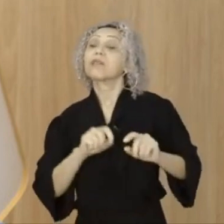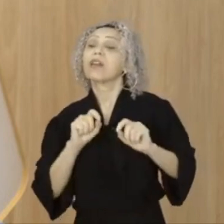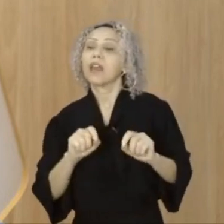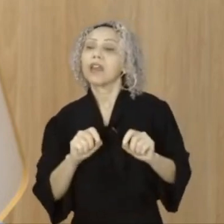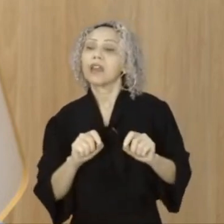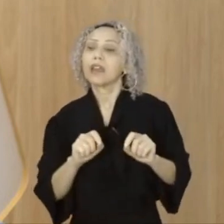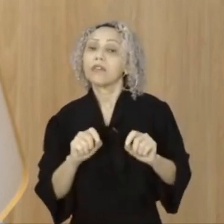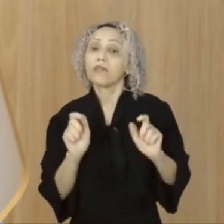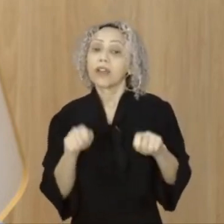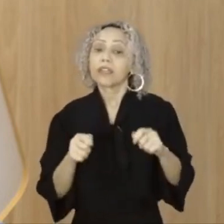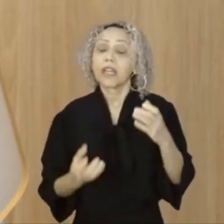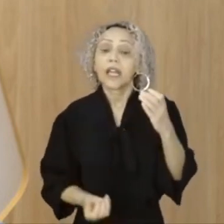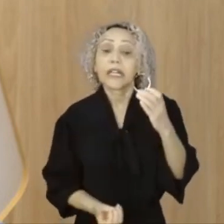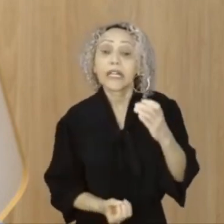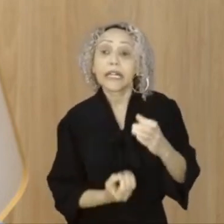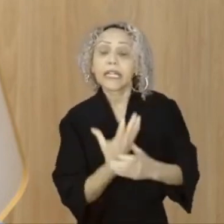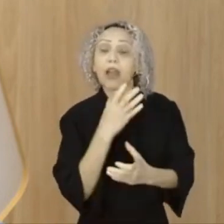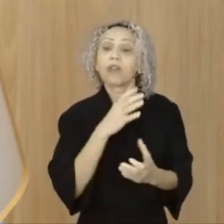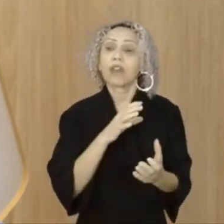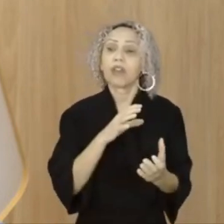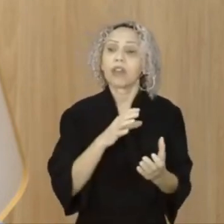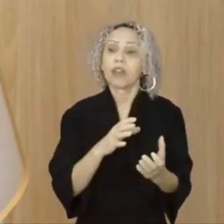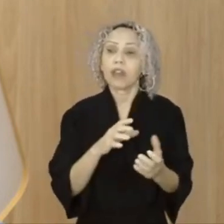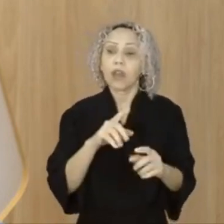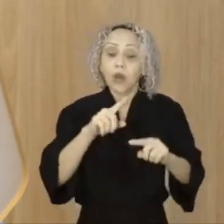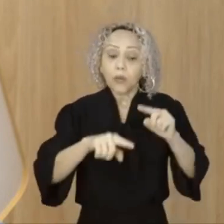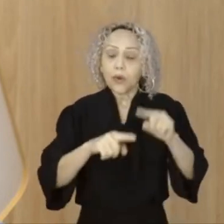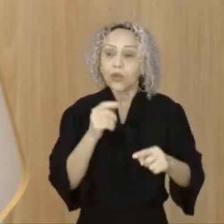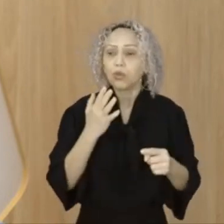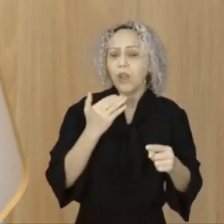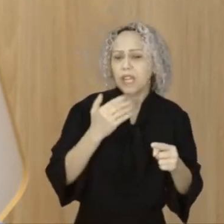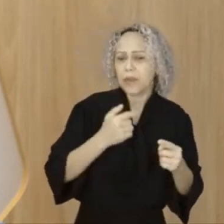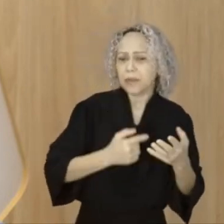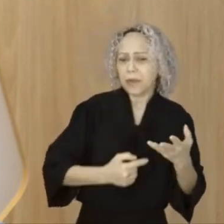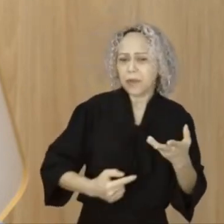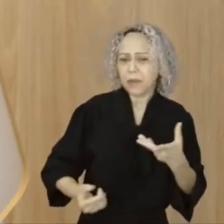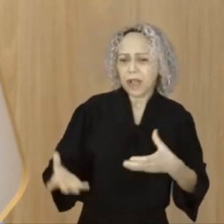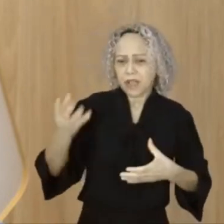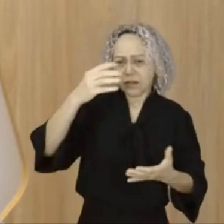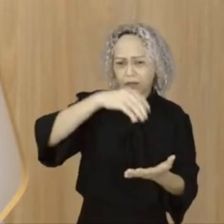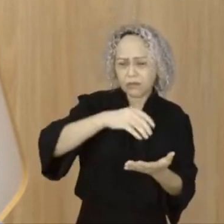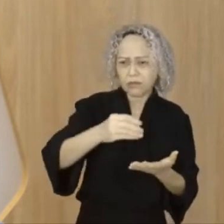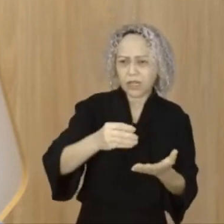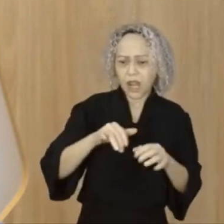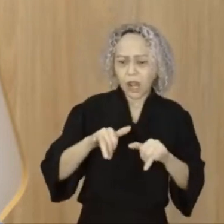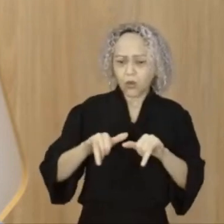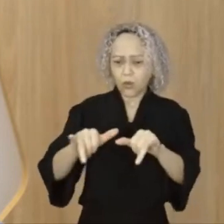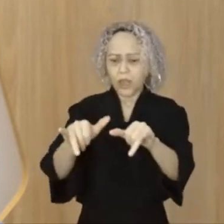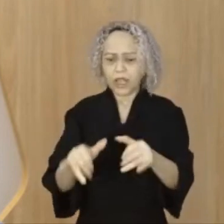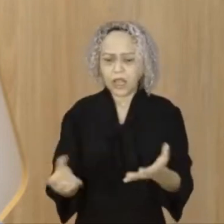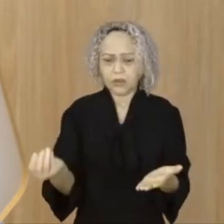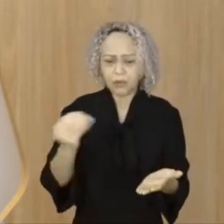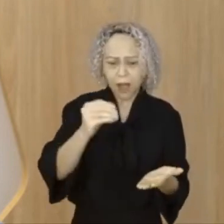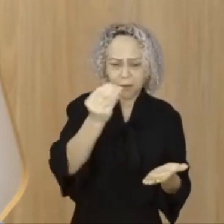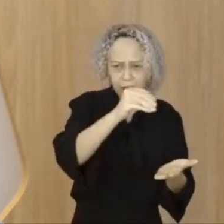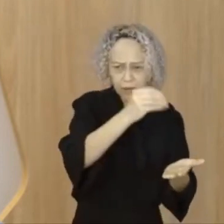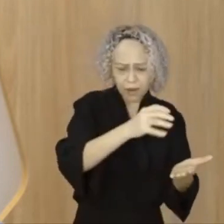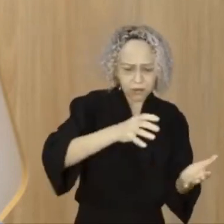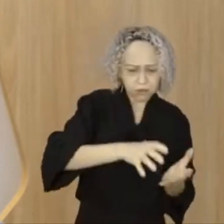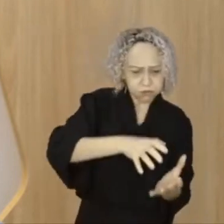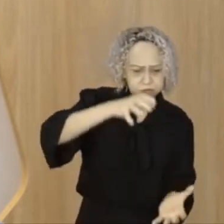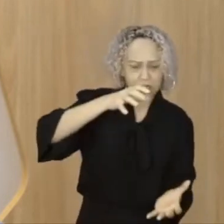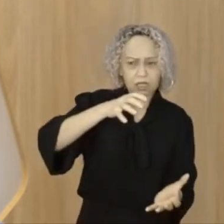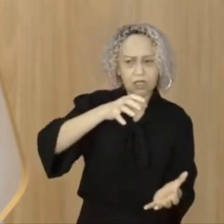criando a Cesta Básica Nacional. Então nós vamos ter uma Cesta Básica Nacional que literalmente não vai ter mais tributo. O